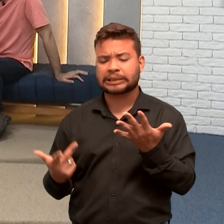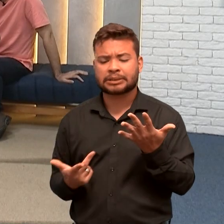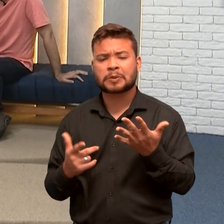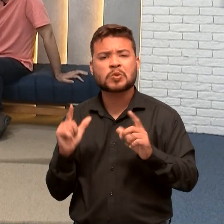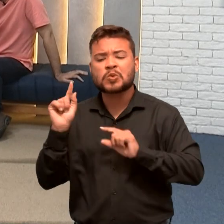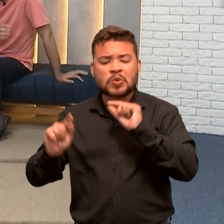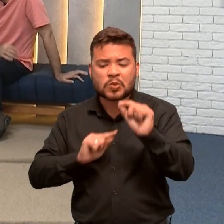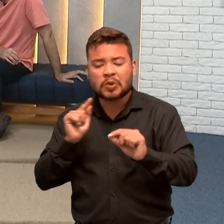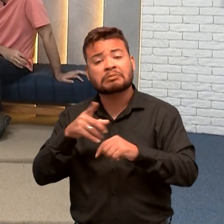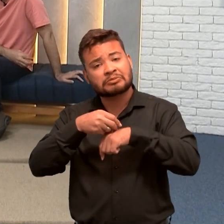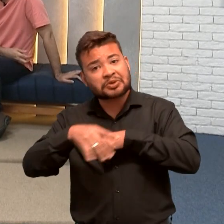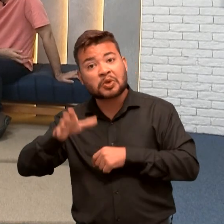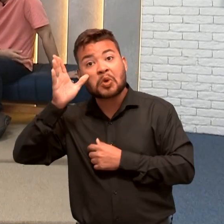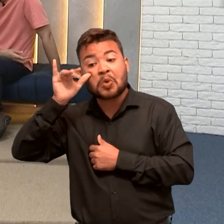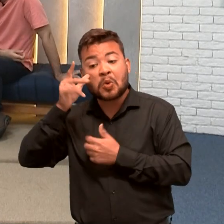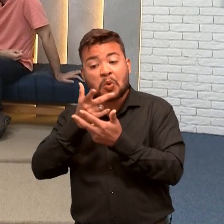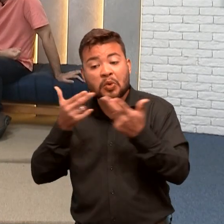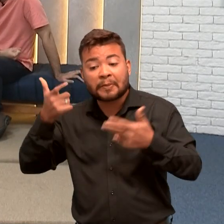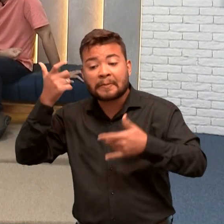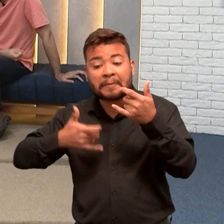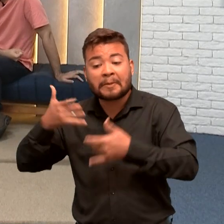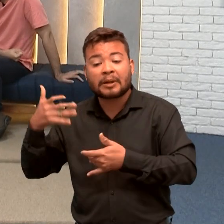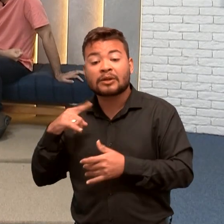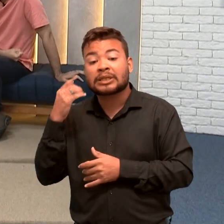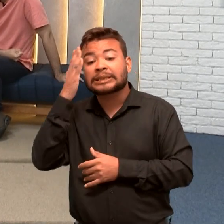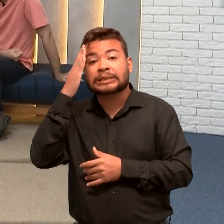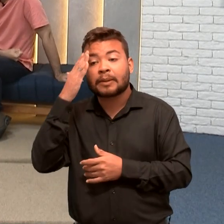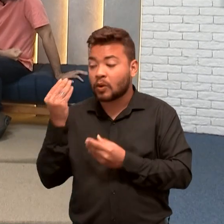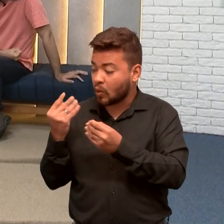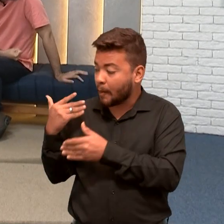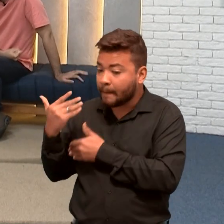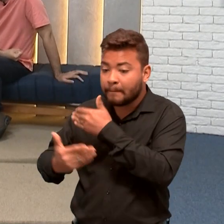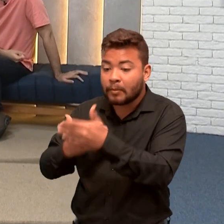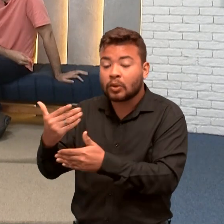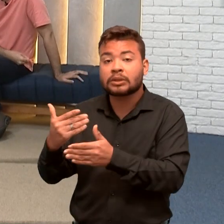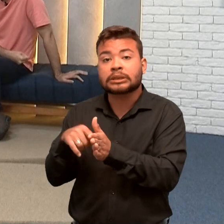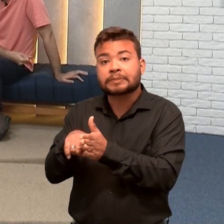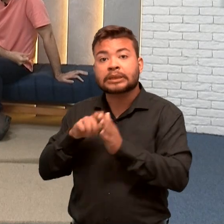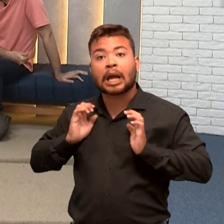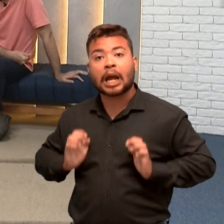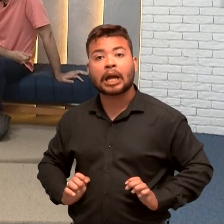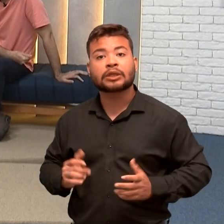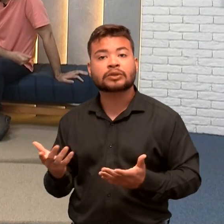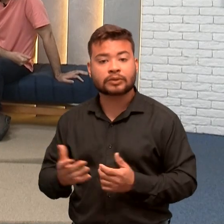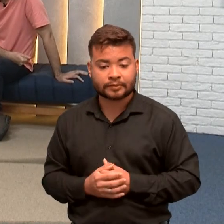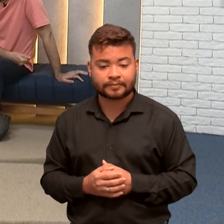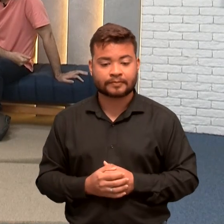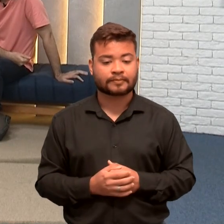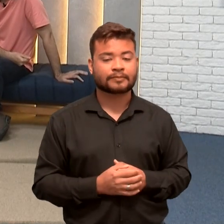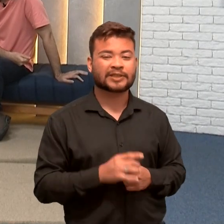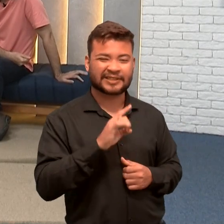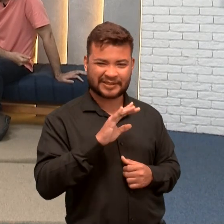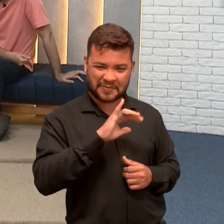dessas curiosidades realmente que envolvem esse processo ético dentro do comitê. Só puxando